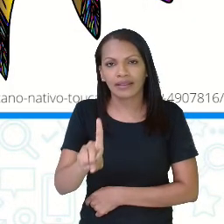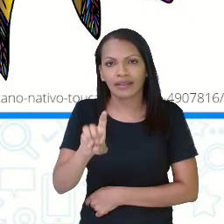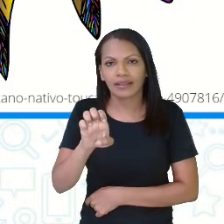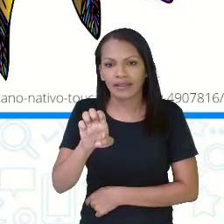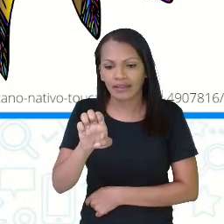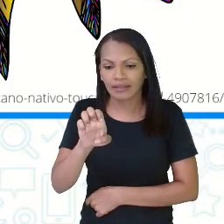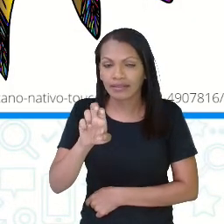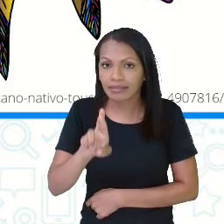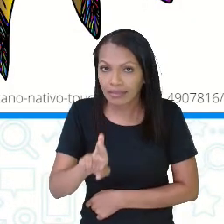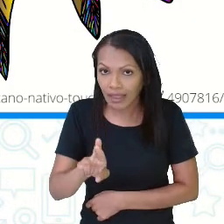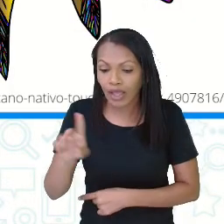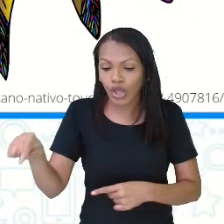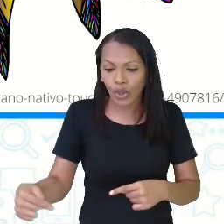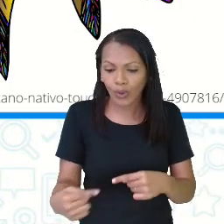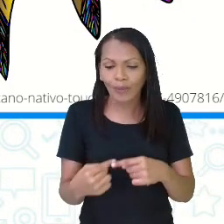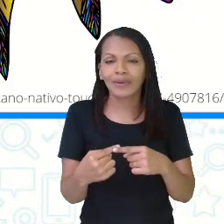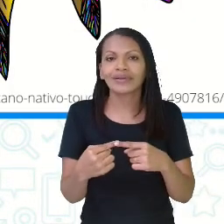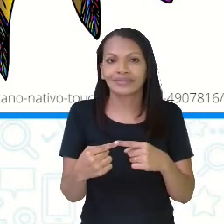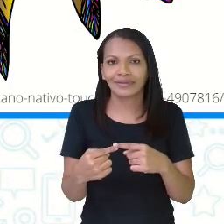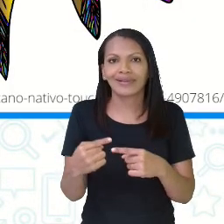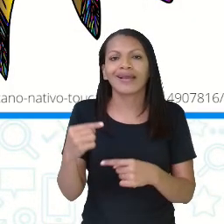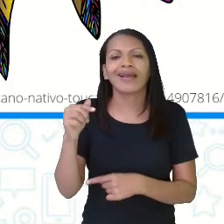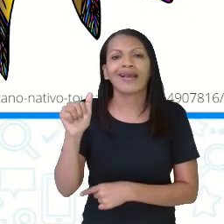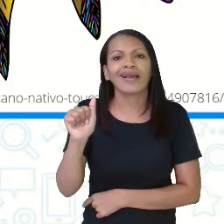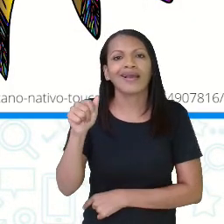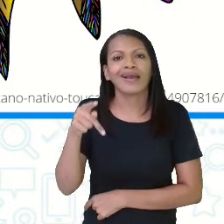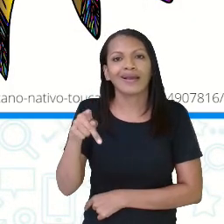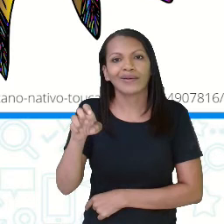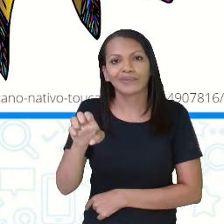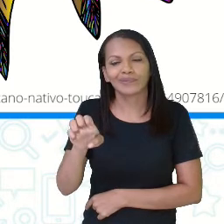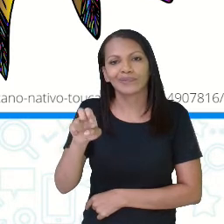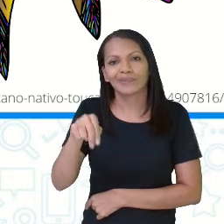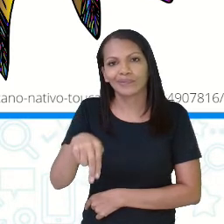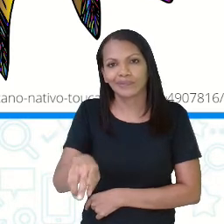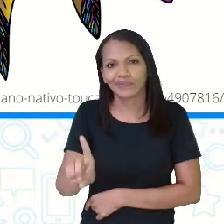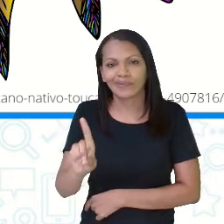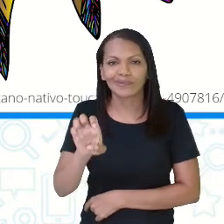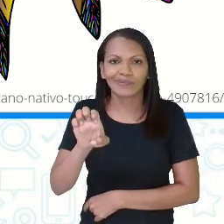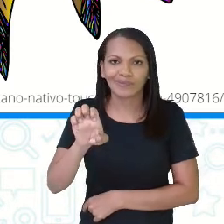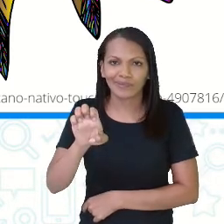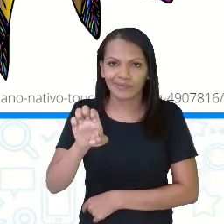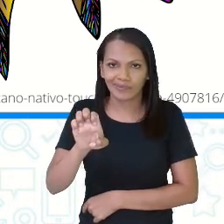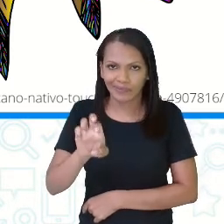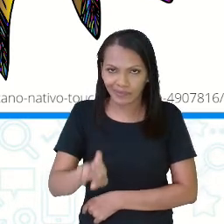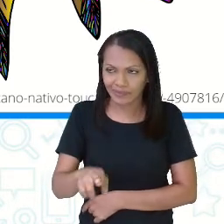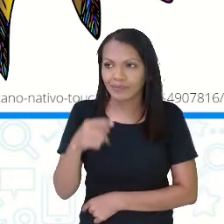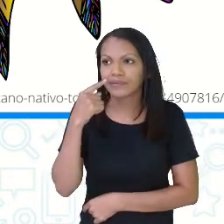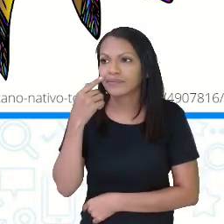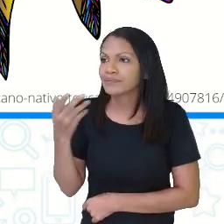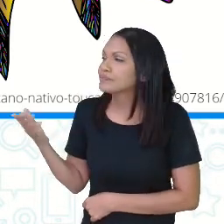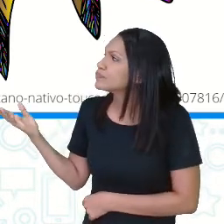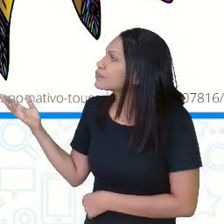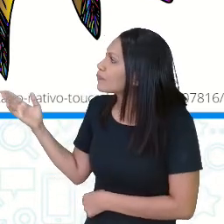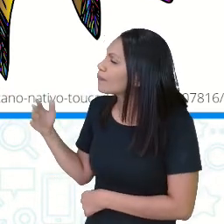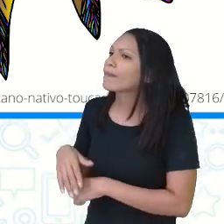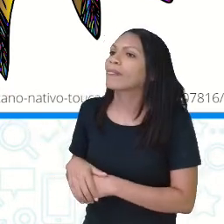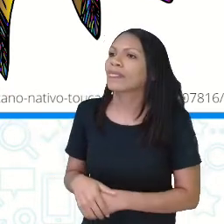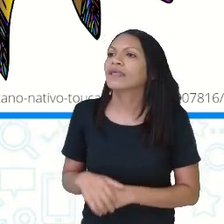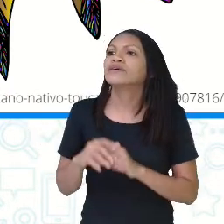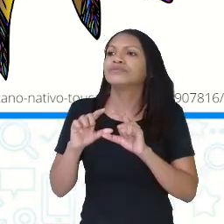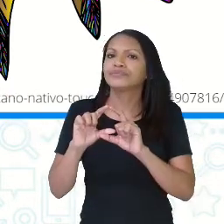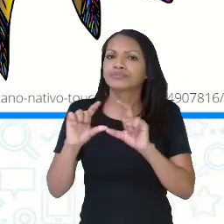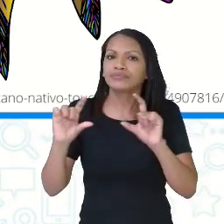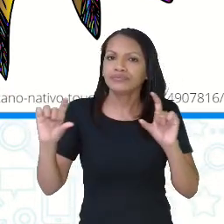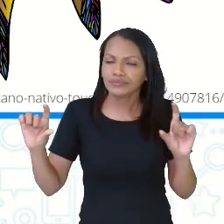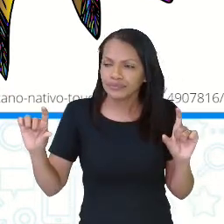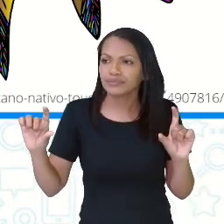aprender. Mas os cambeiba, com esperteza, ensinavam em segredo, superando o que seria o